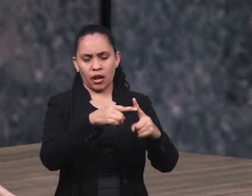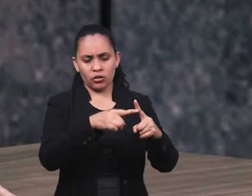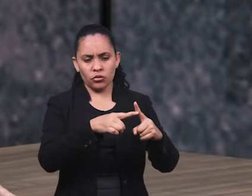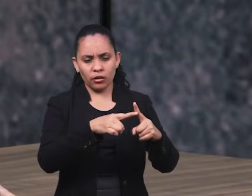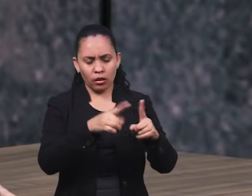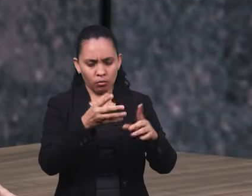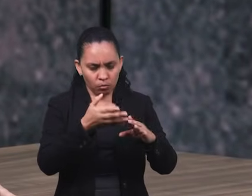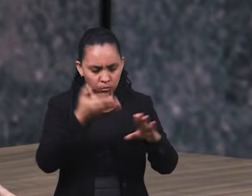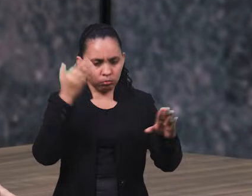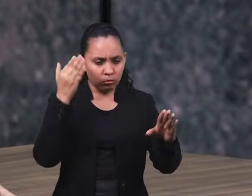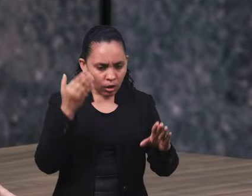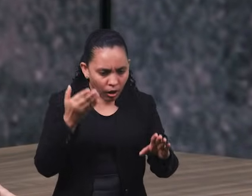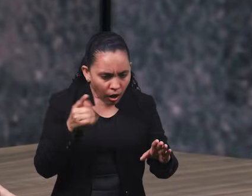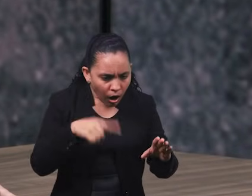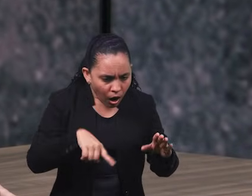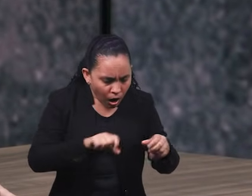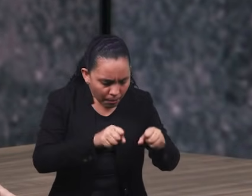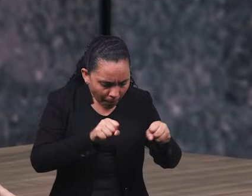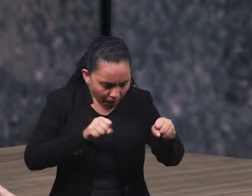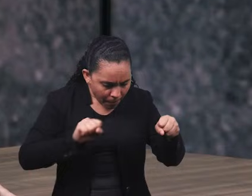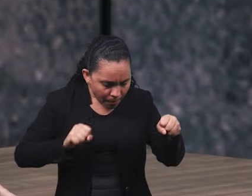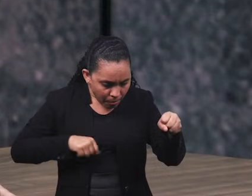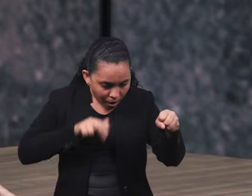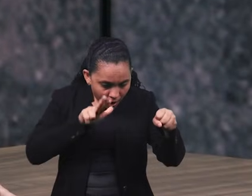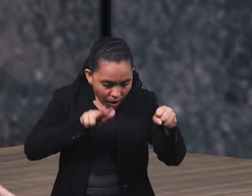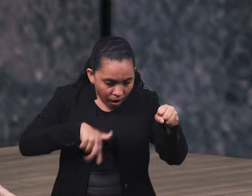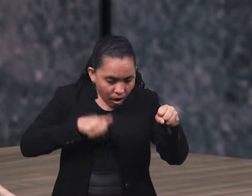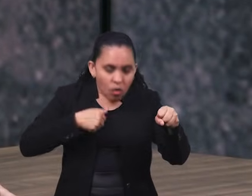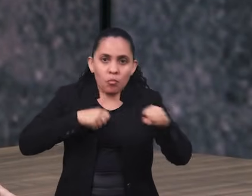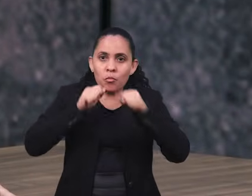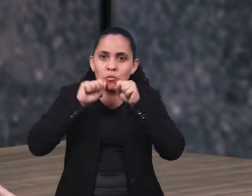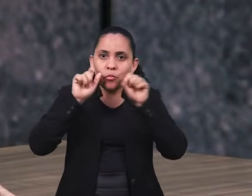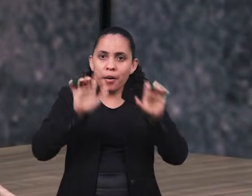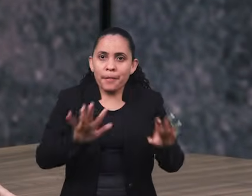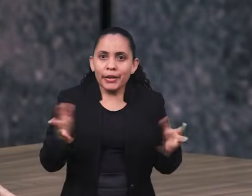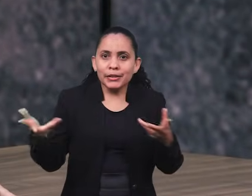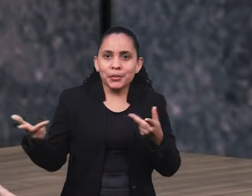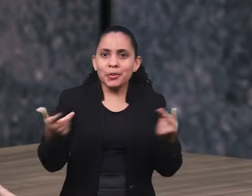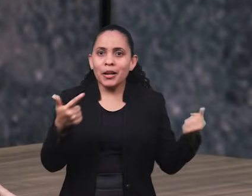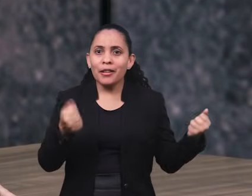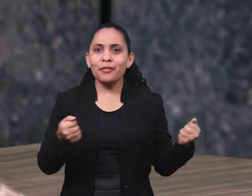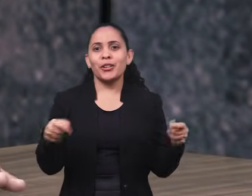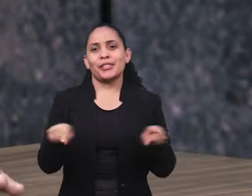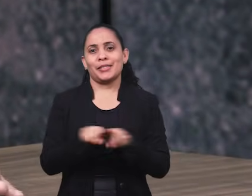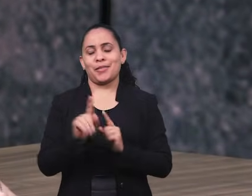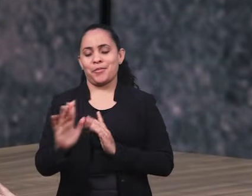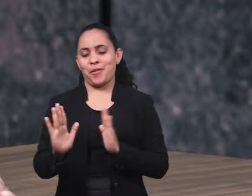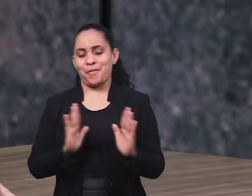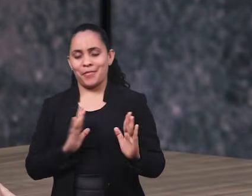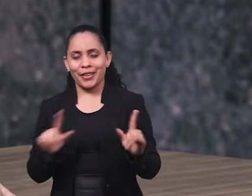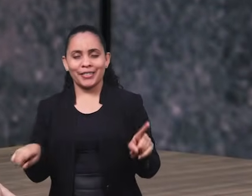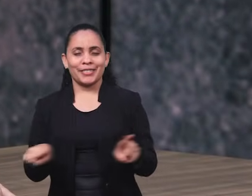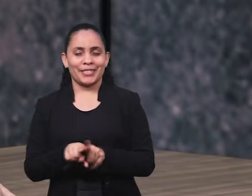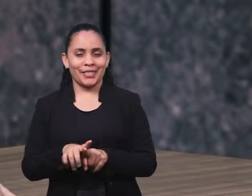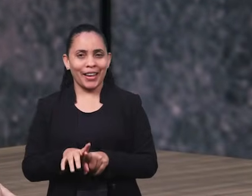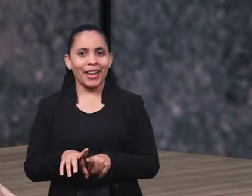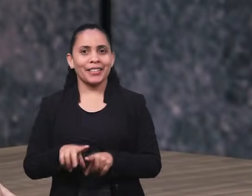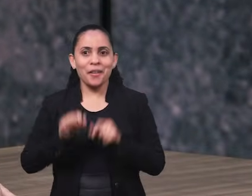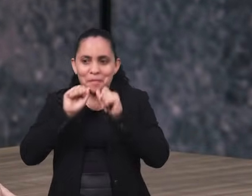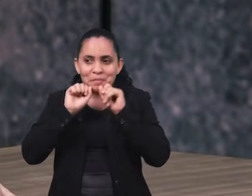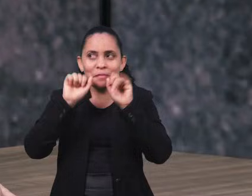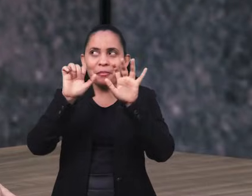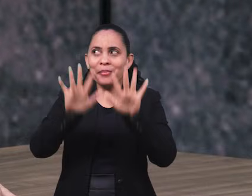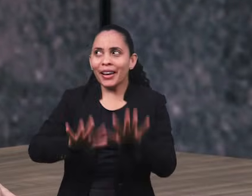a partir dali houve um grande renovo, um momento maravilhoso. Então todos esses momentos de